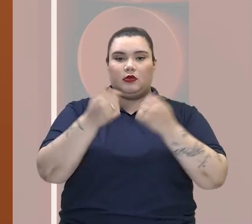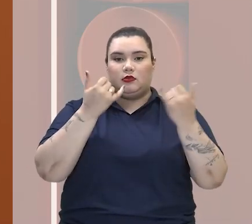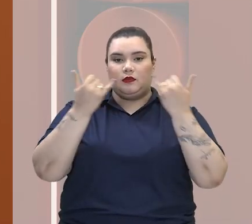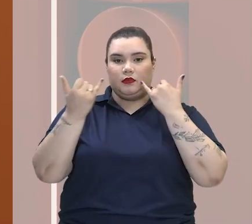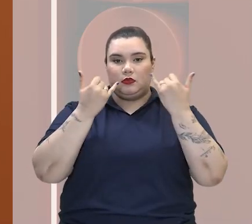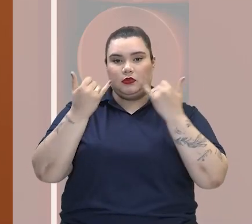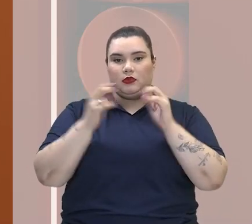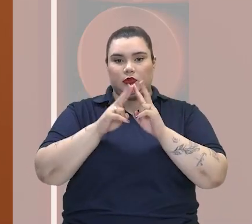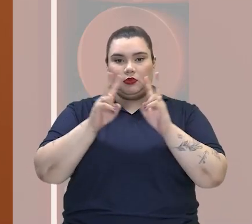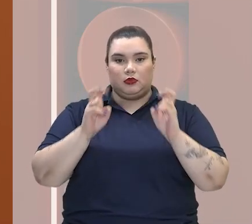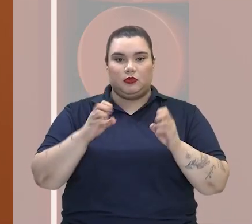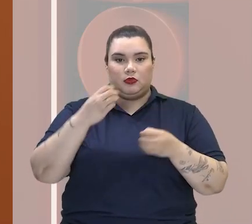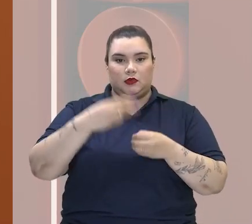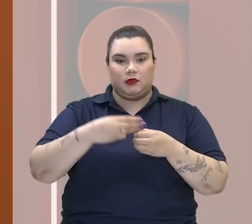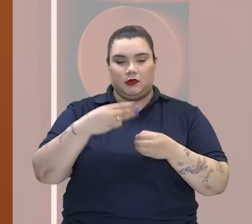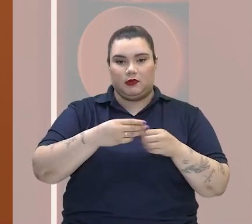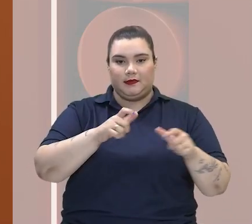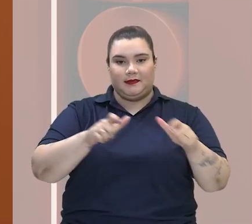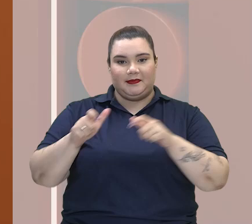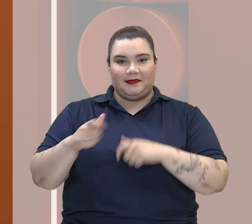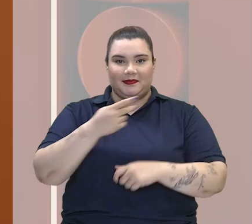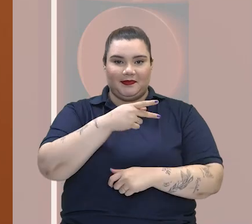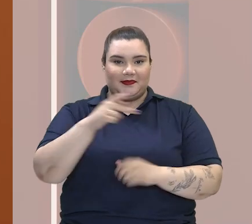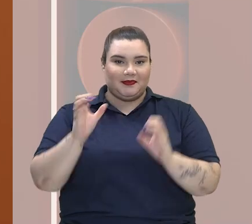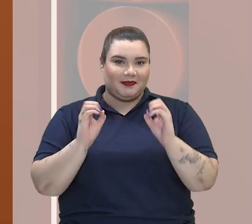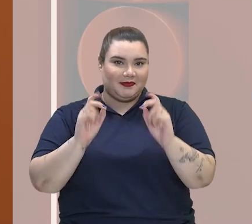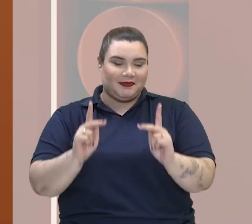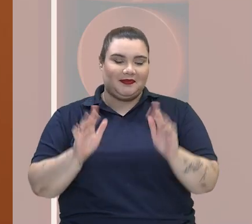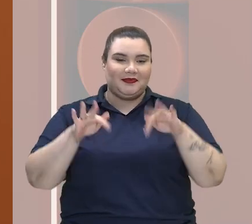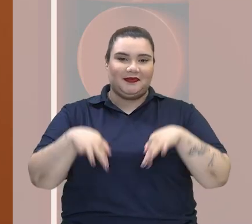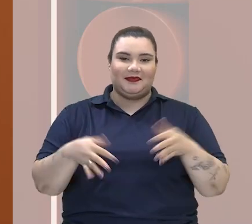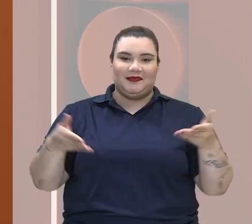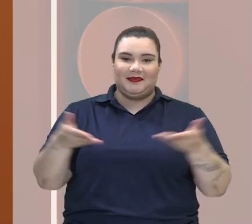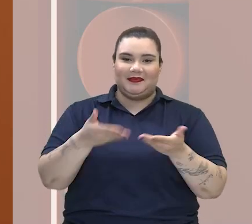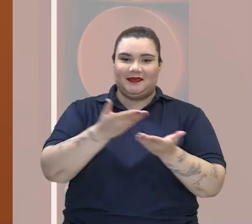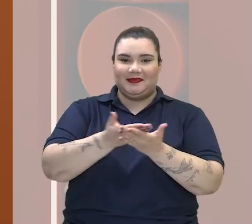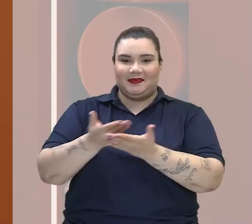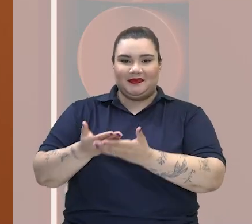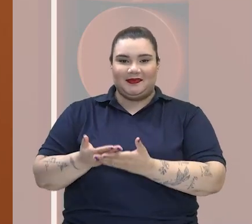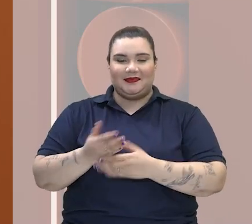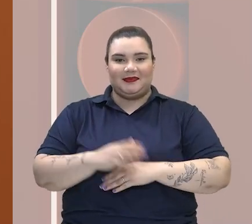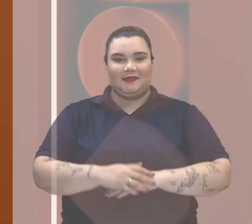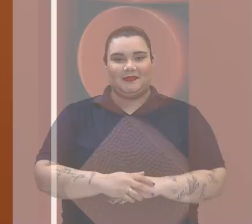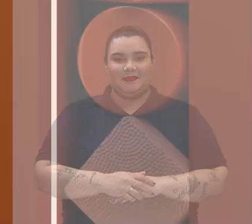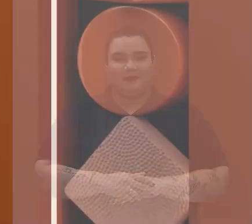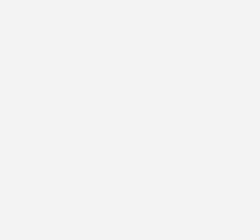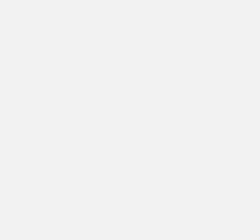município ou na localidade de vocês. Finalizamos aqui mais uma aula de geografia.